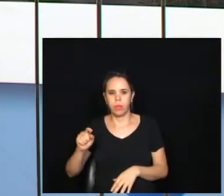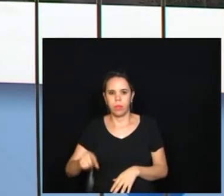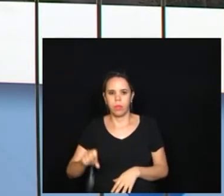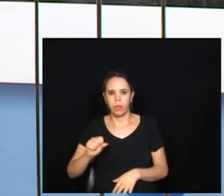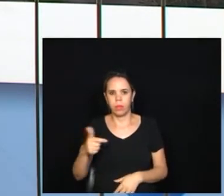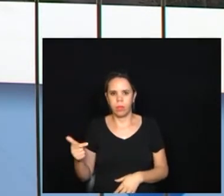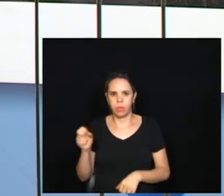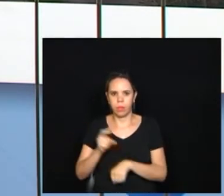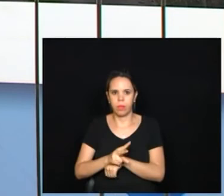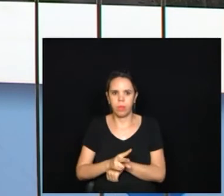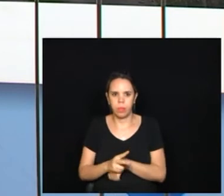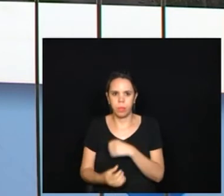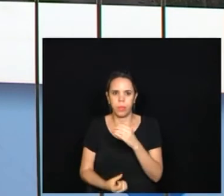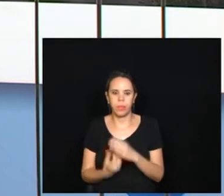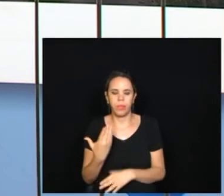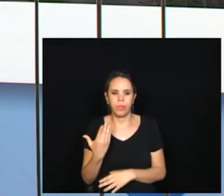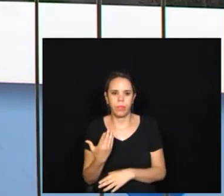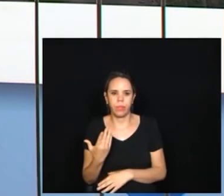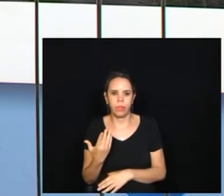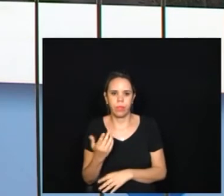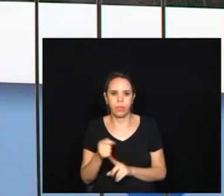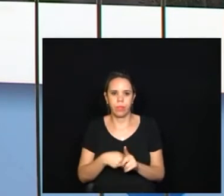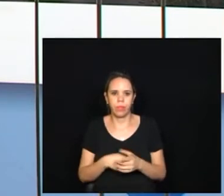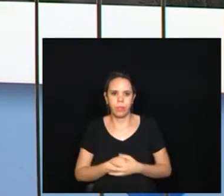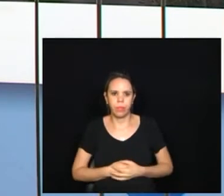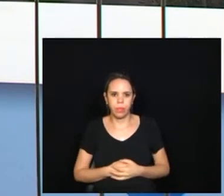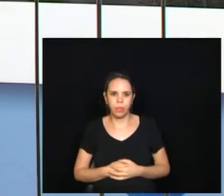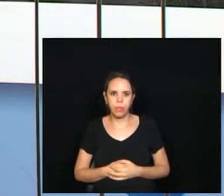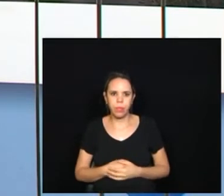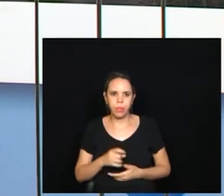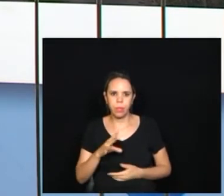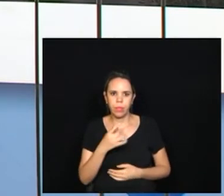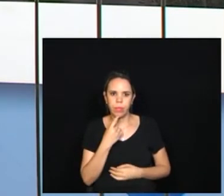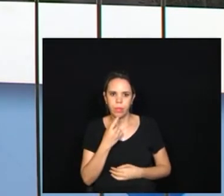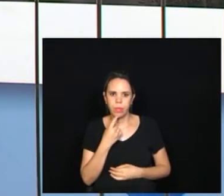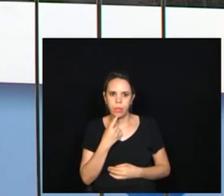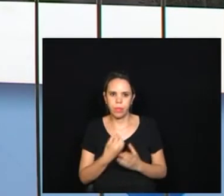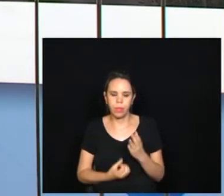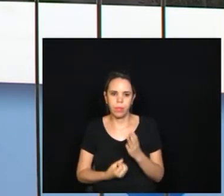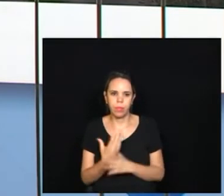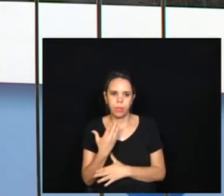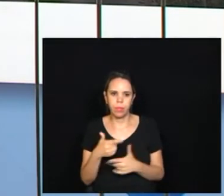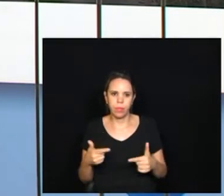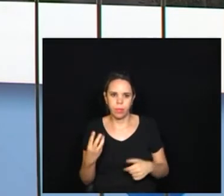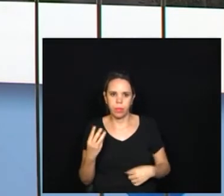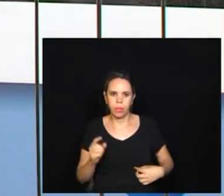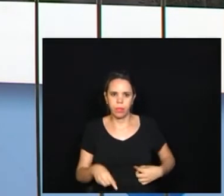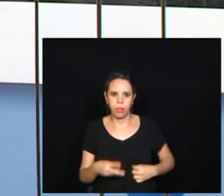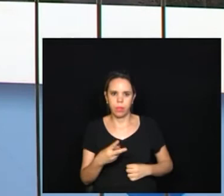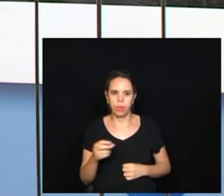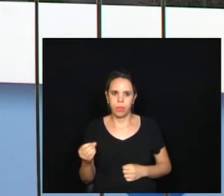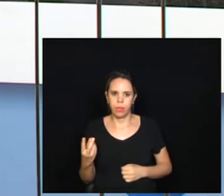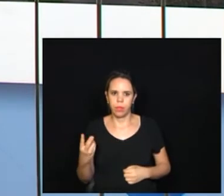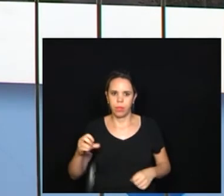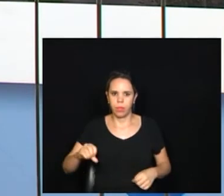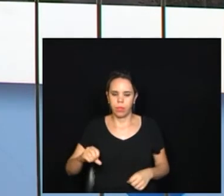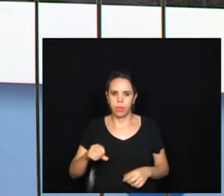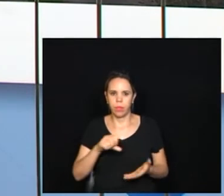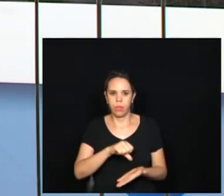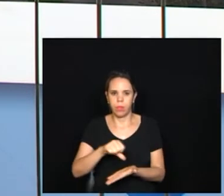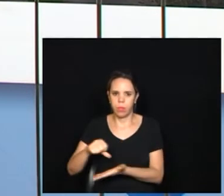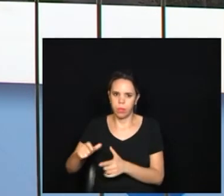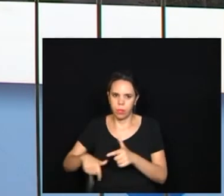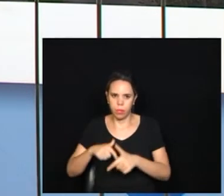92,82% das vagas criadas neste mês. Apenas em Campinas foram gerados 3.229 postos